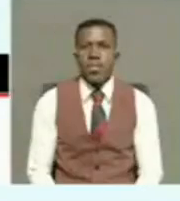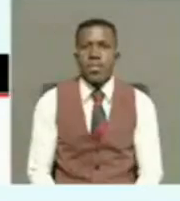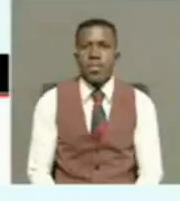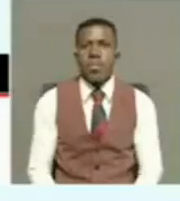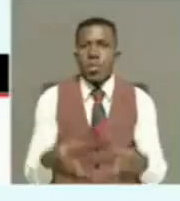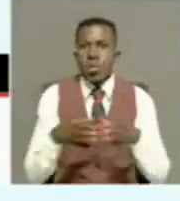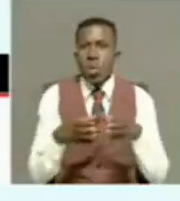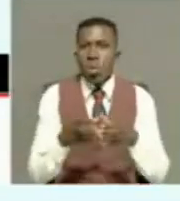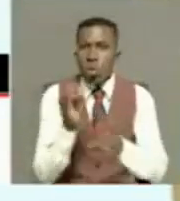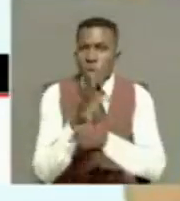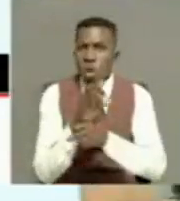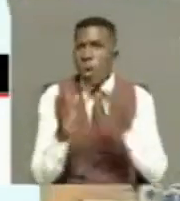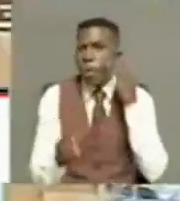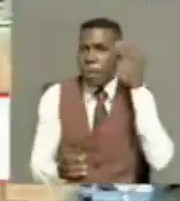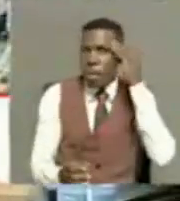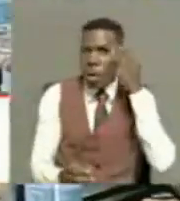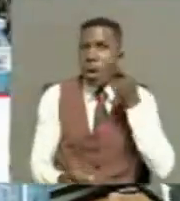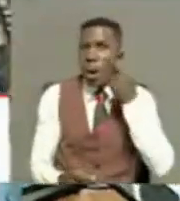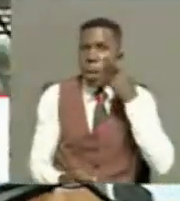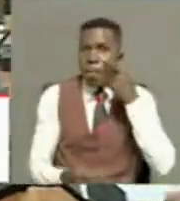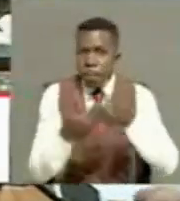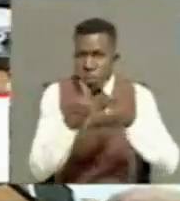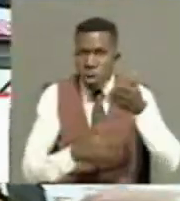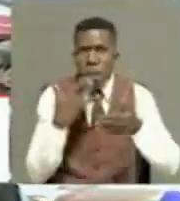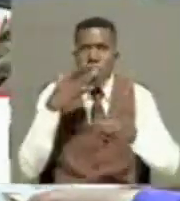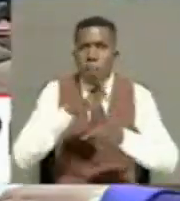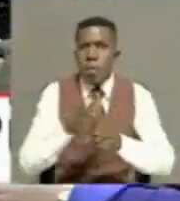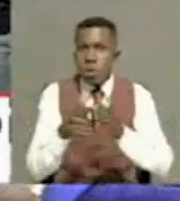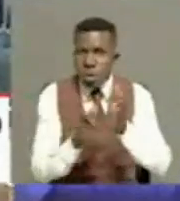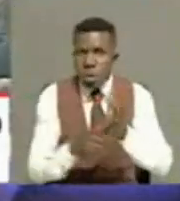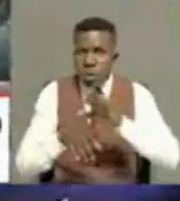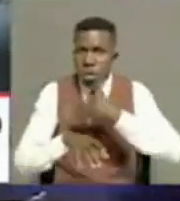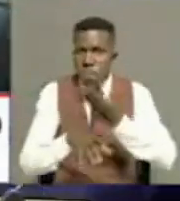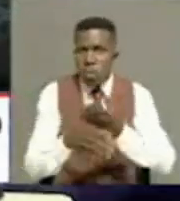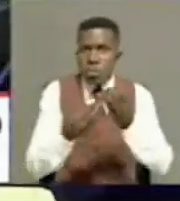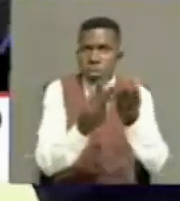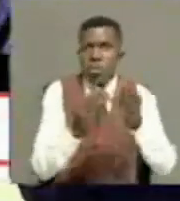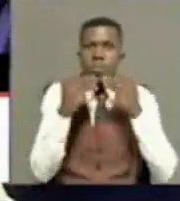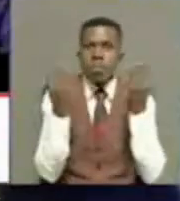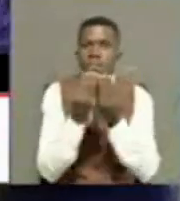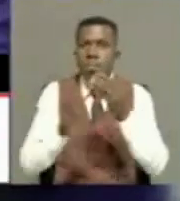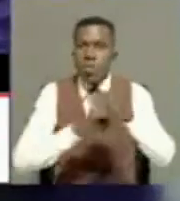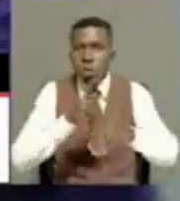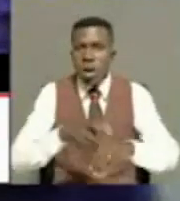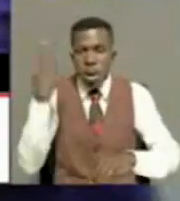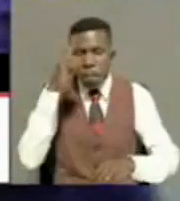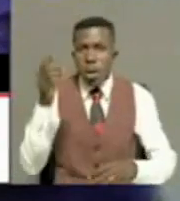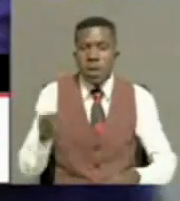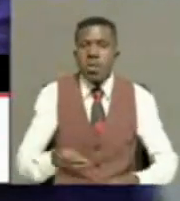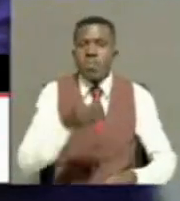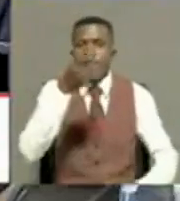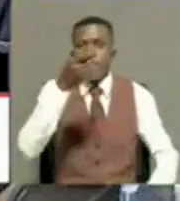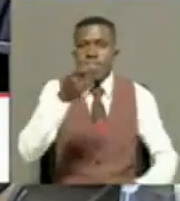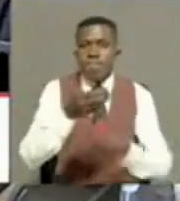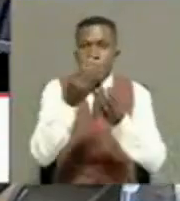O Conselho de Ministros apreciou uma proposta de lei que será submetida à apreciação da Assembleia Nacional e que visa conceder a autorização ao